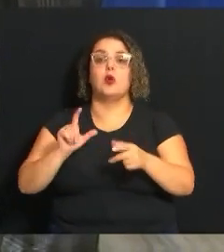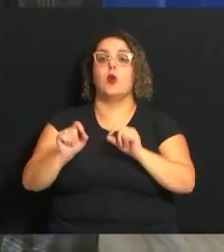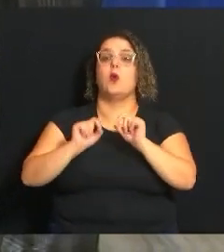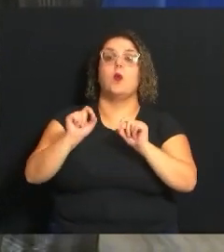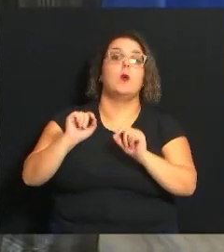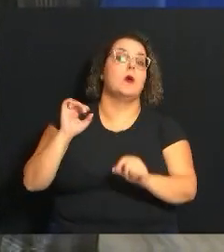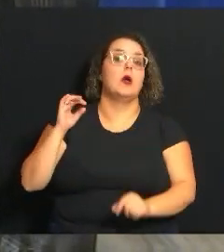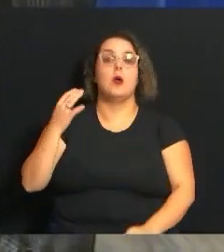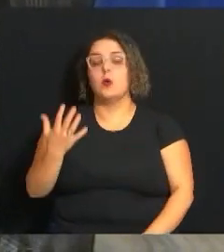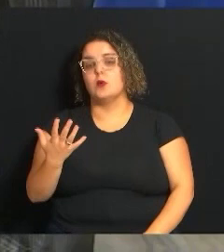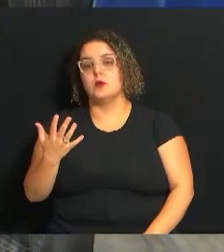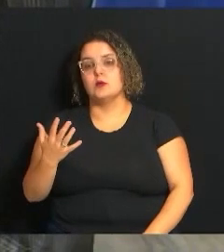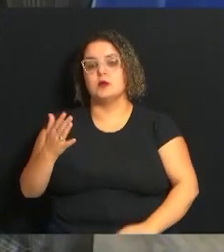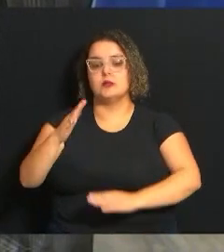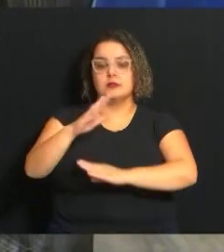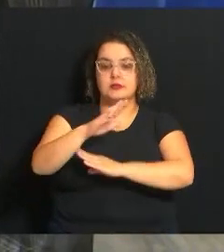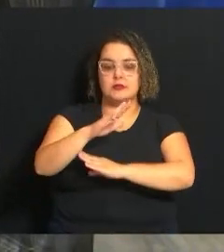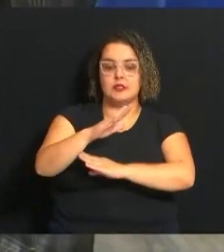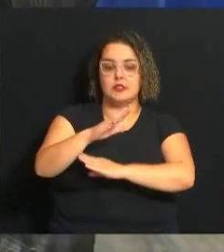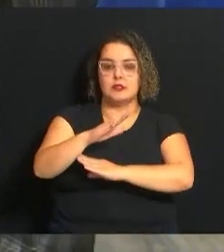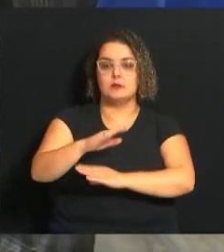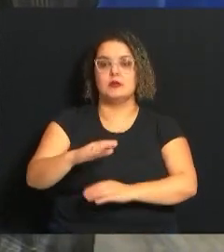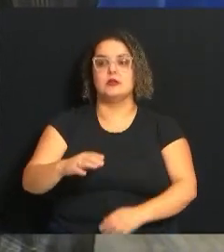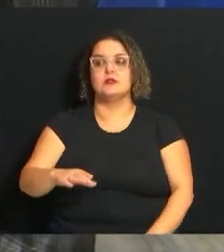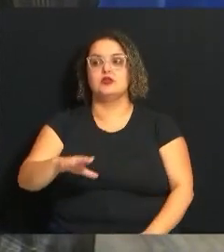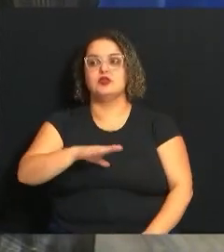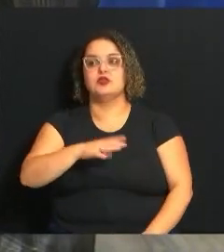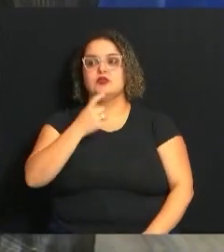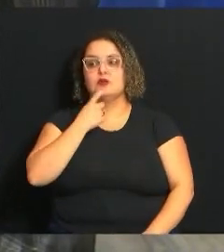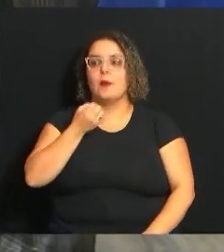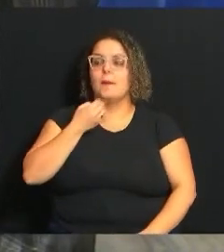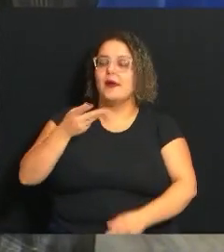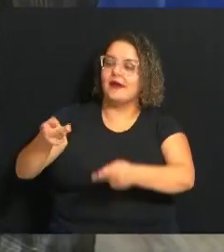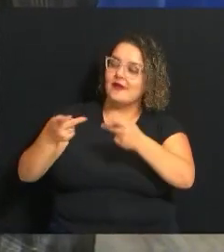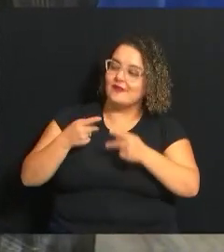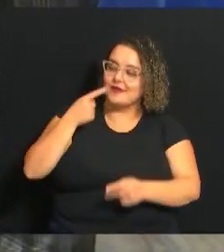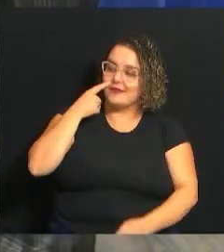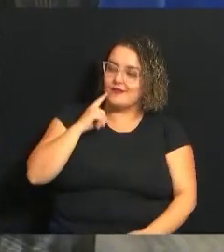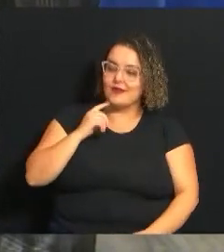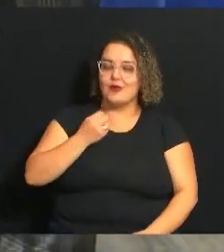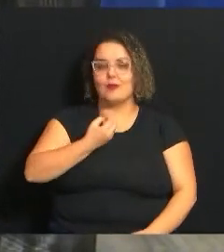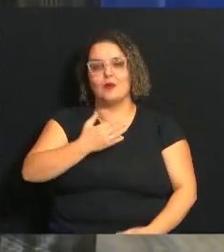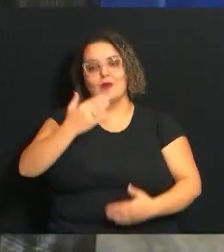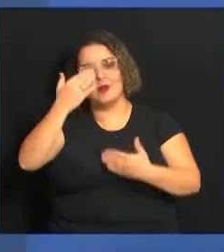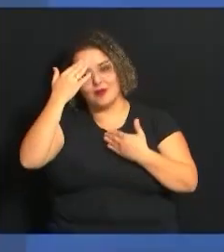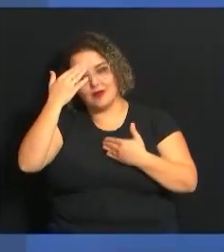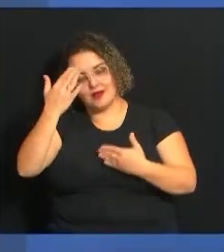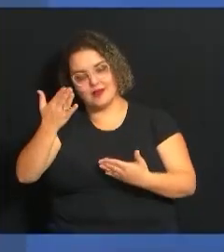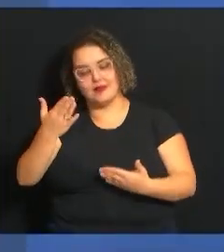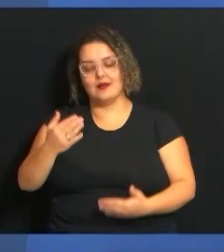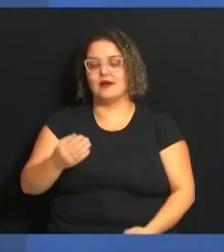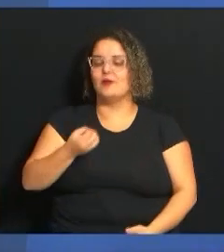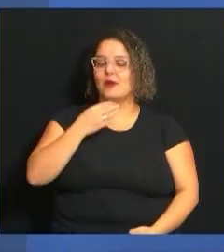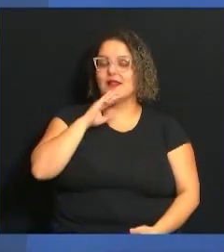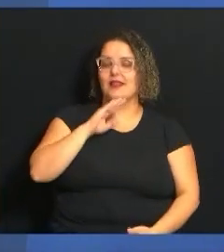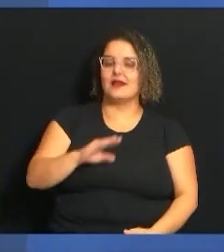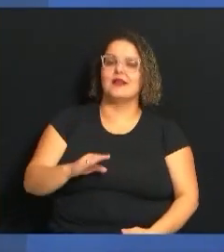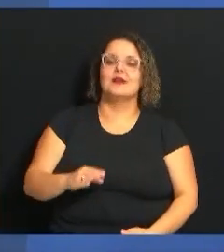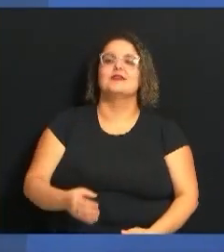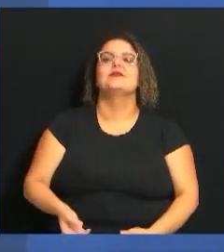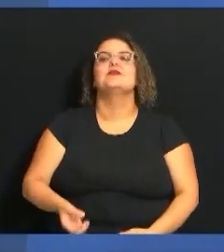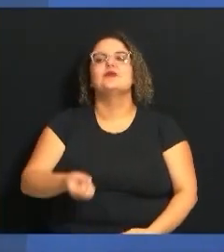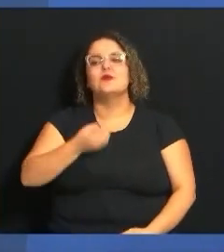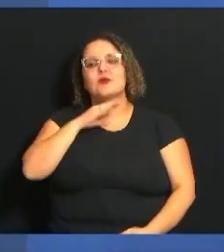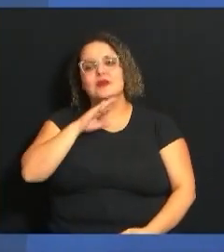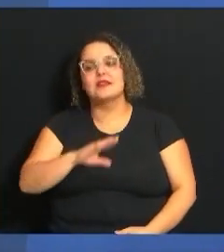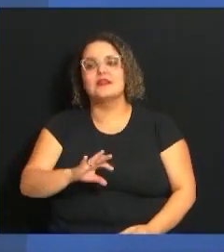aqui na Câmara de Campinas. Então, Vivi, seja bem-vinda novamente e boa tarde. Obrigada, boa tarde para você e boa tarde para todo mundo que está acompanhando aí